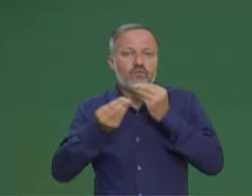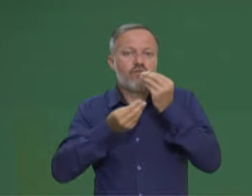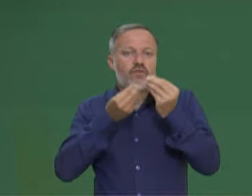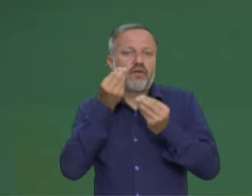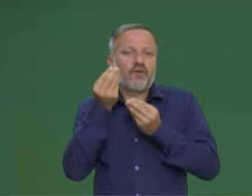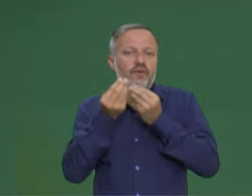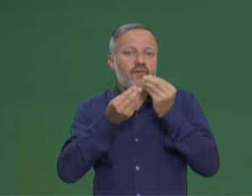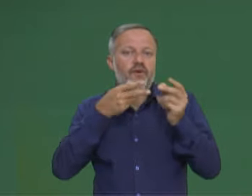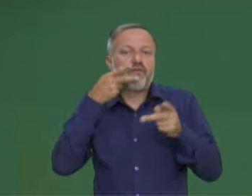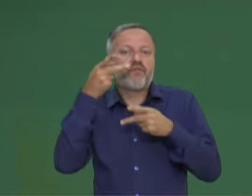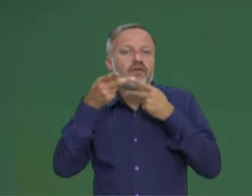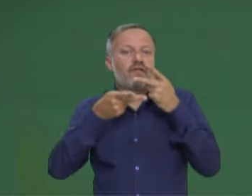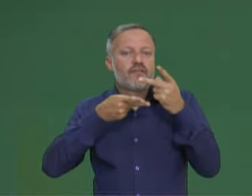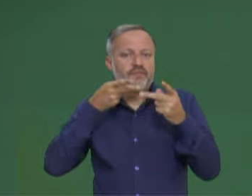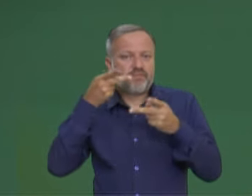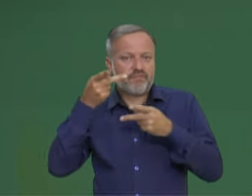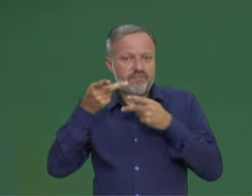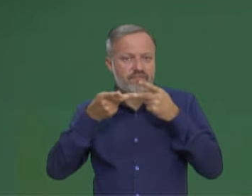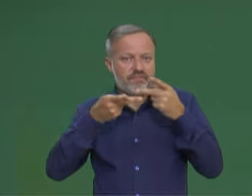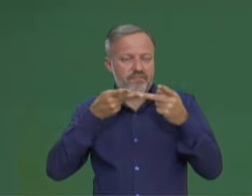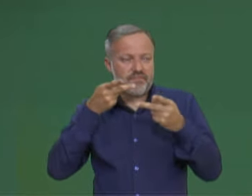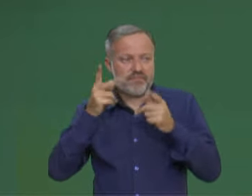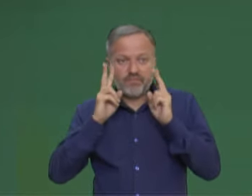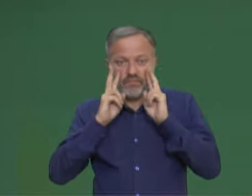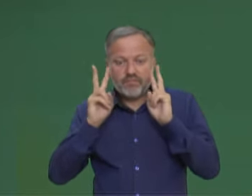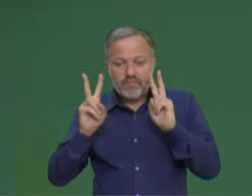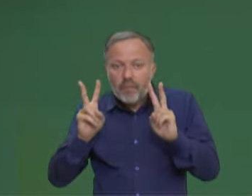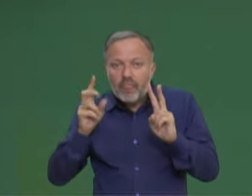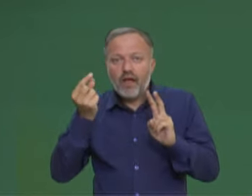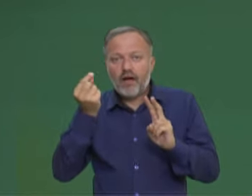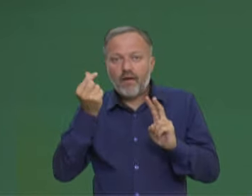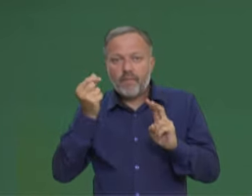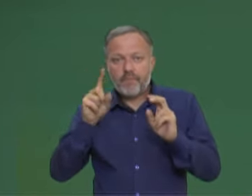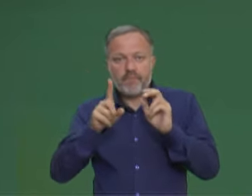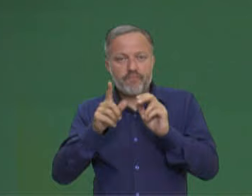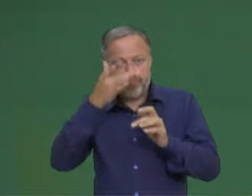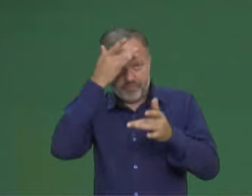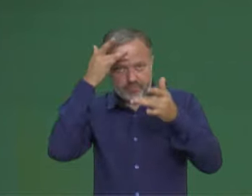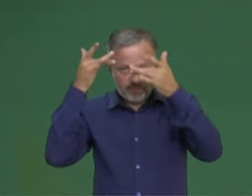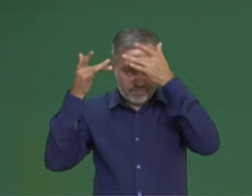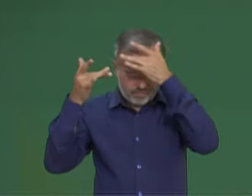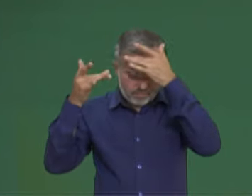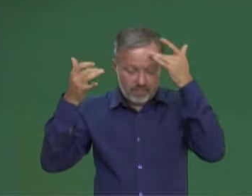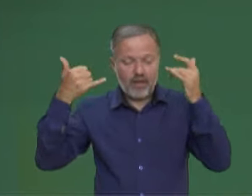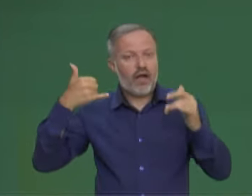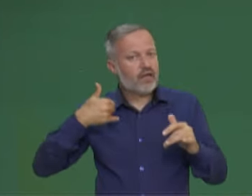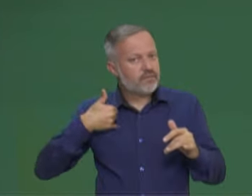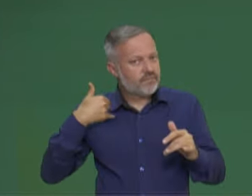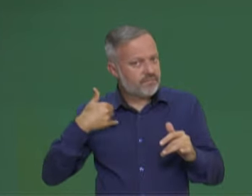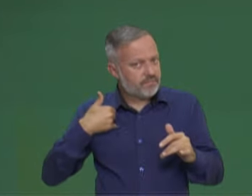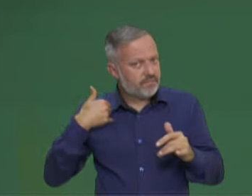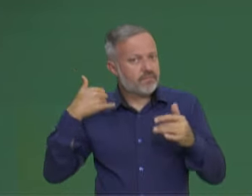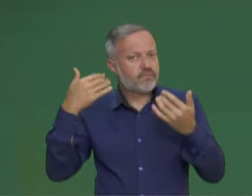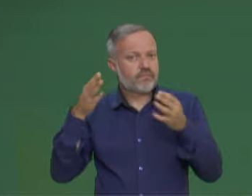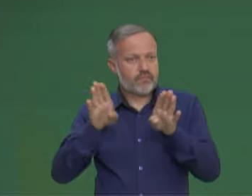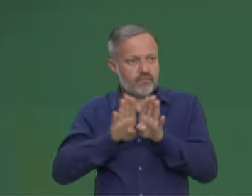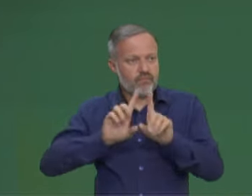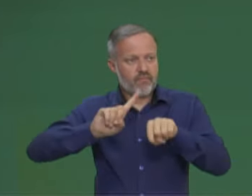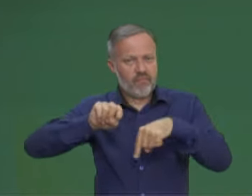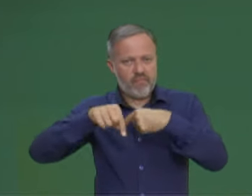vou falar diante da condição social dessa pessoa, a idade dela e em